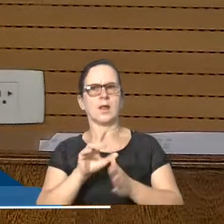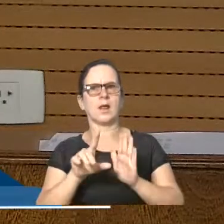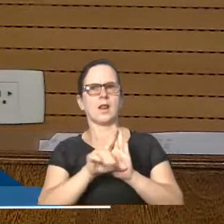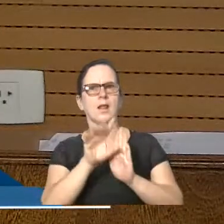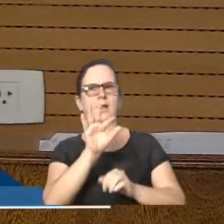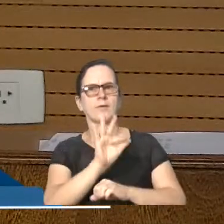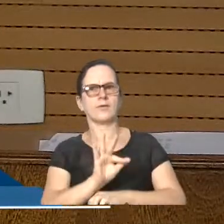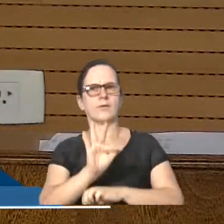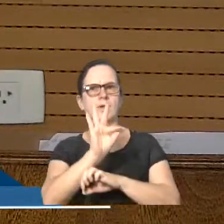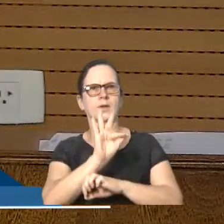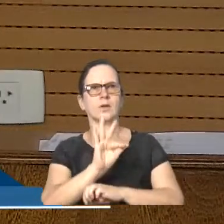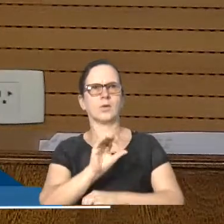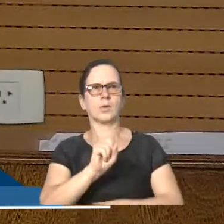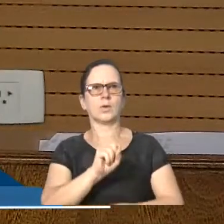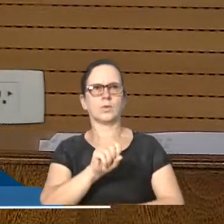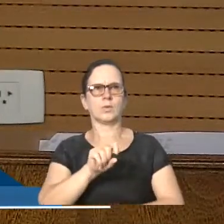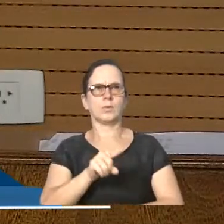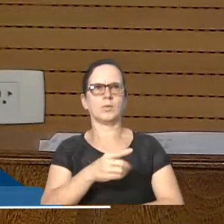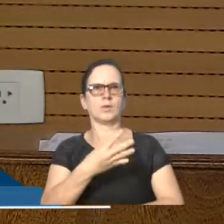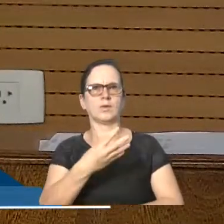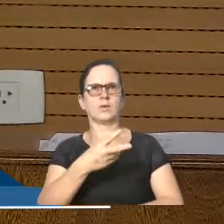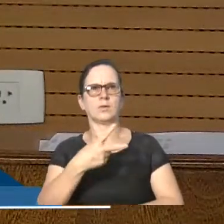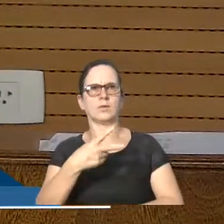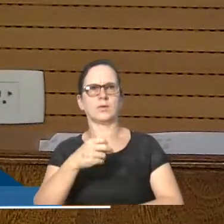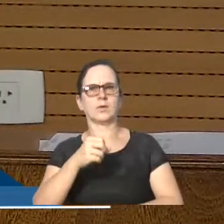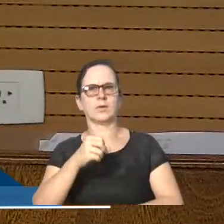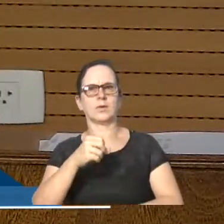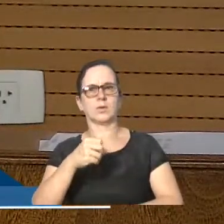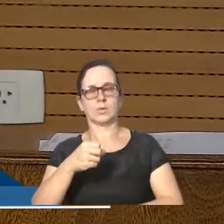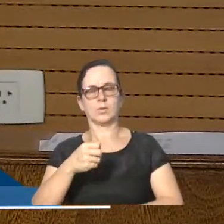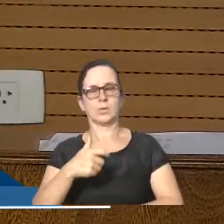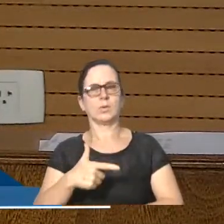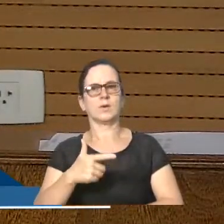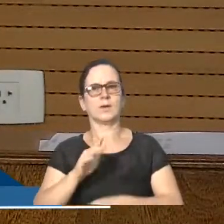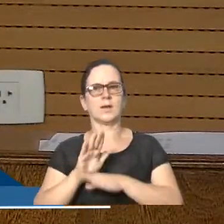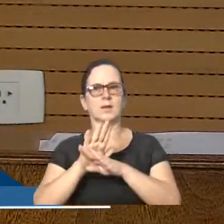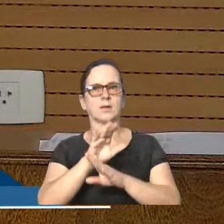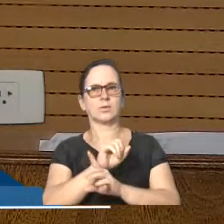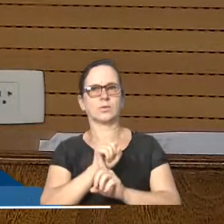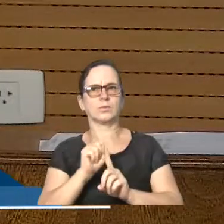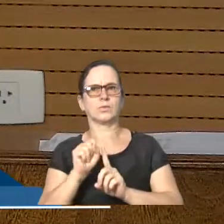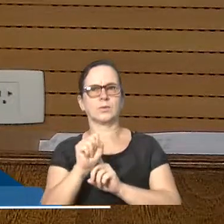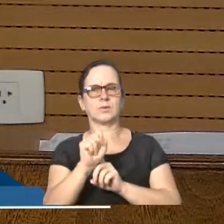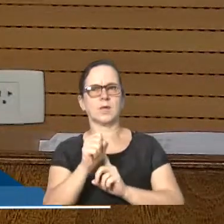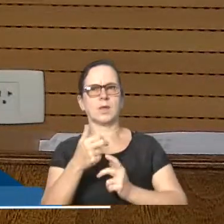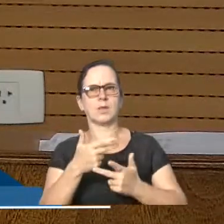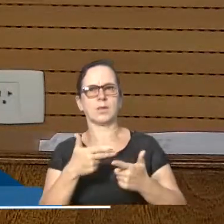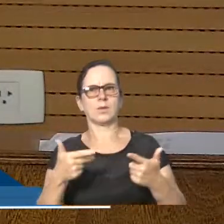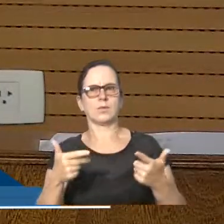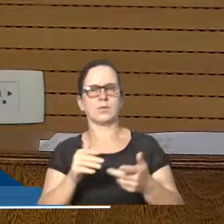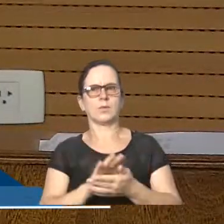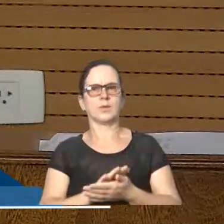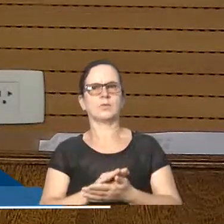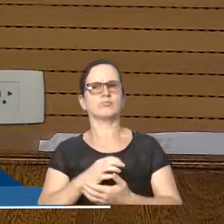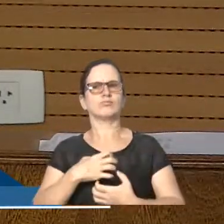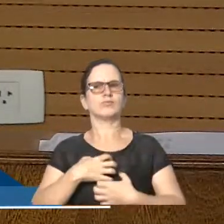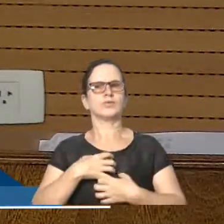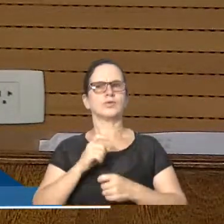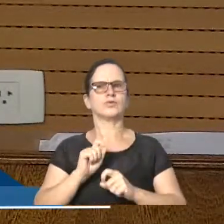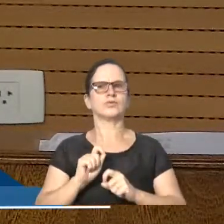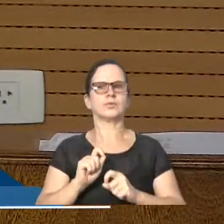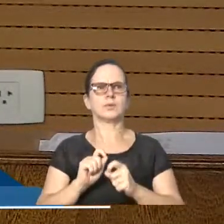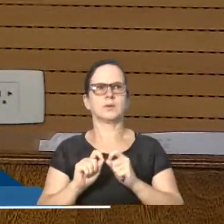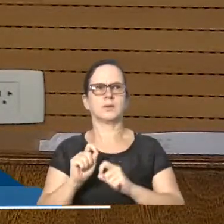número 8.742, que dispõe sobre a organização da assistência social e da outras providências no sentido de